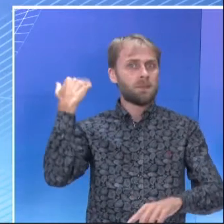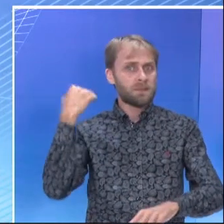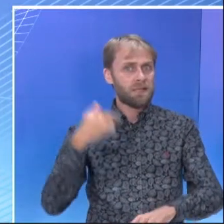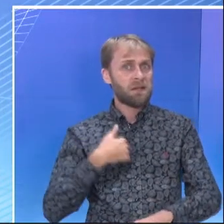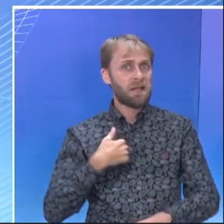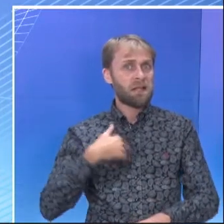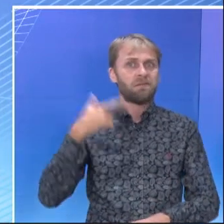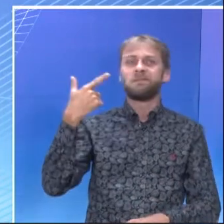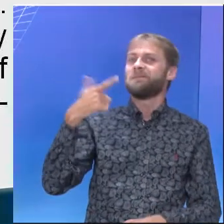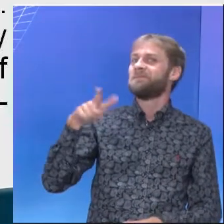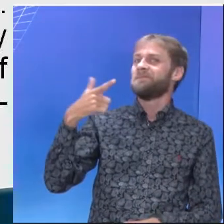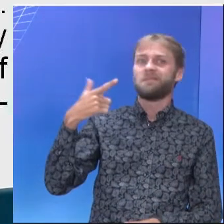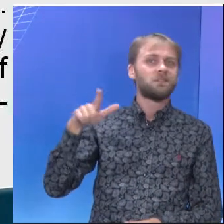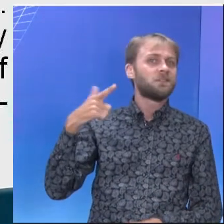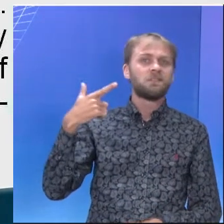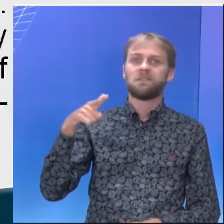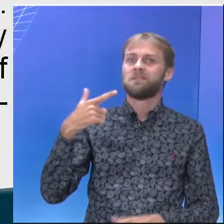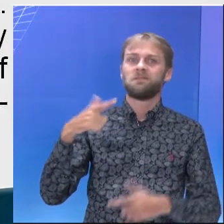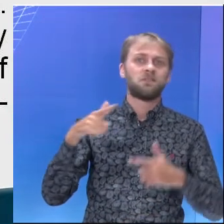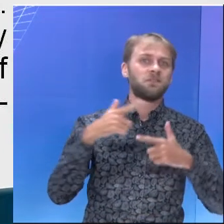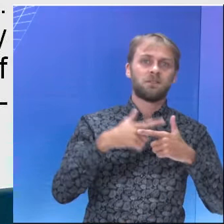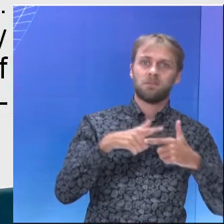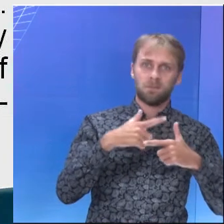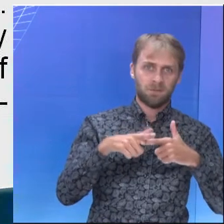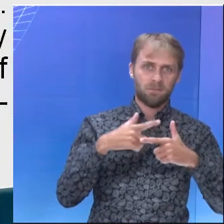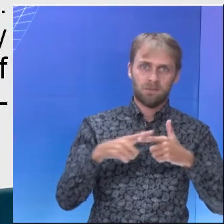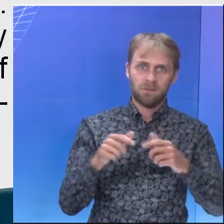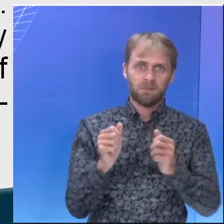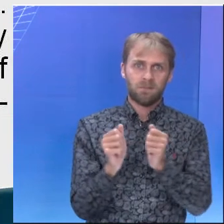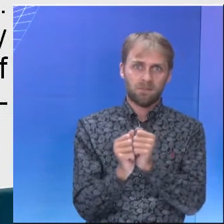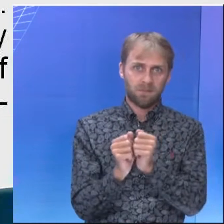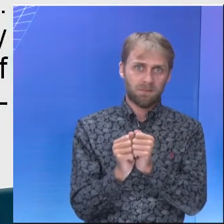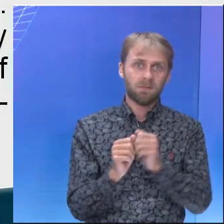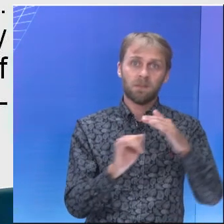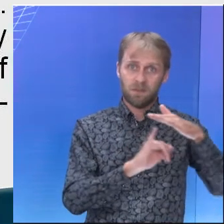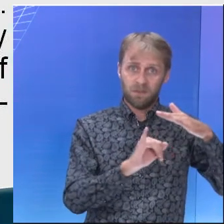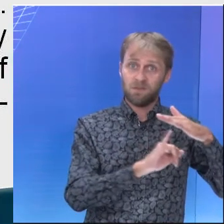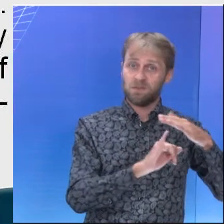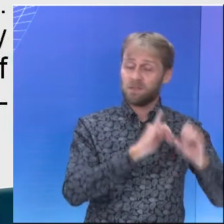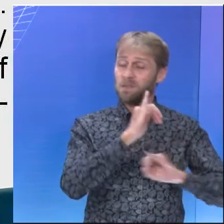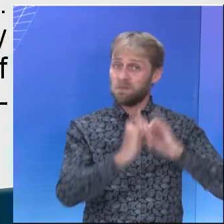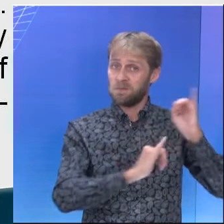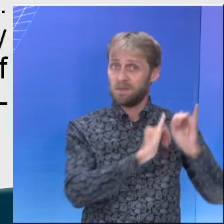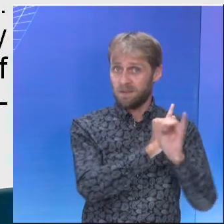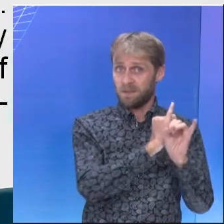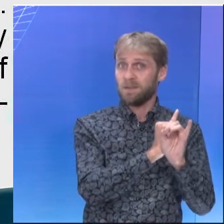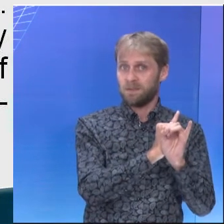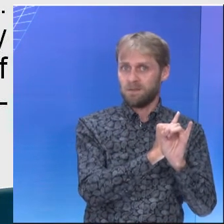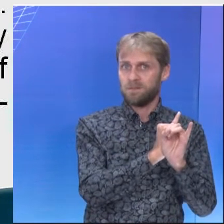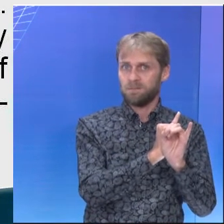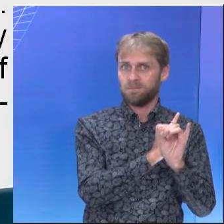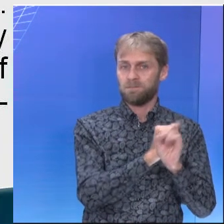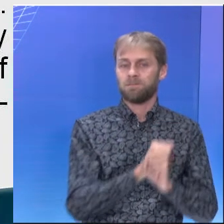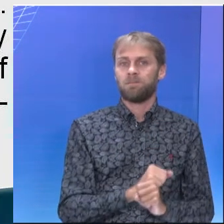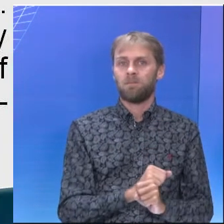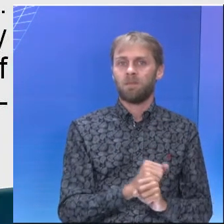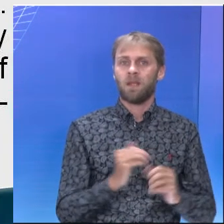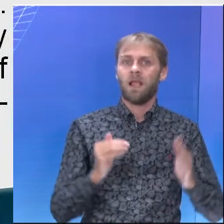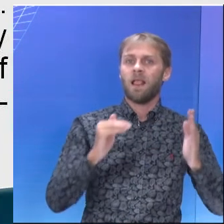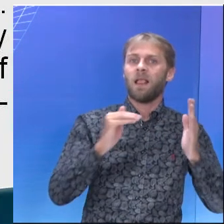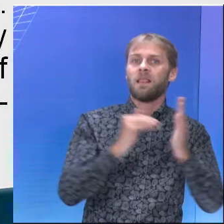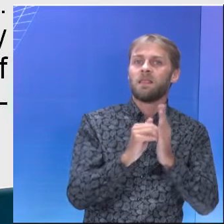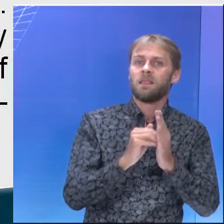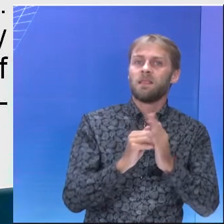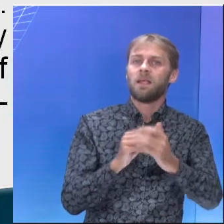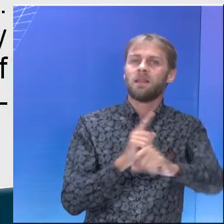problema with Khan Academy, com essa academia, né? Com esse site, né? Que na verdade, until